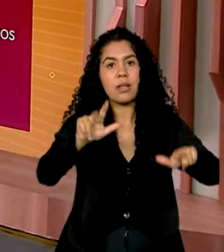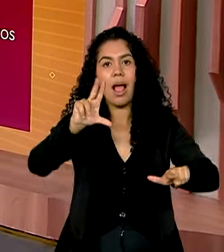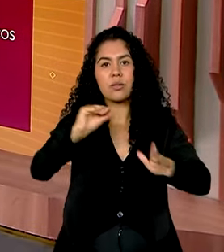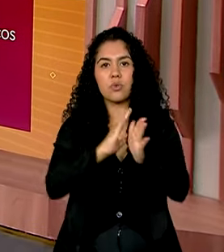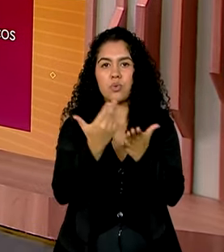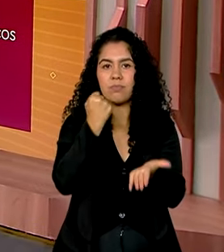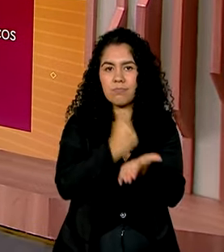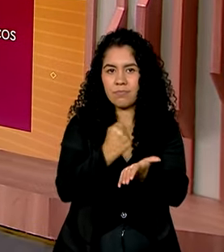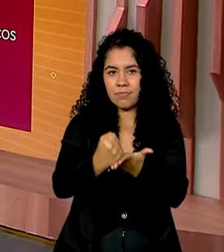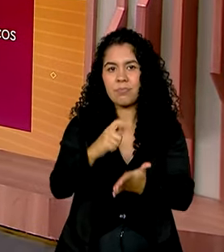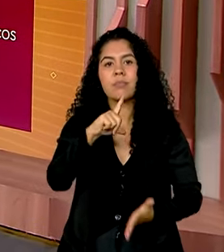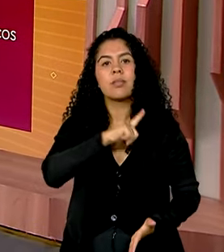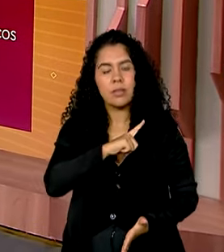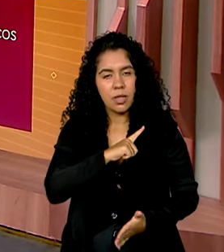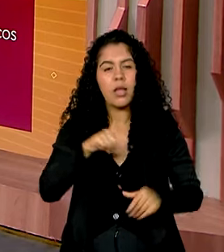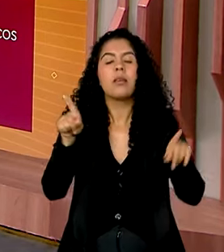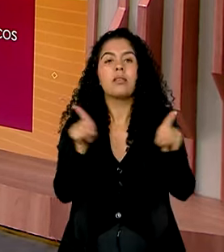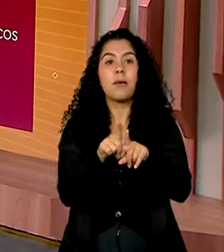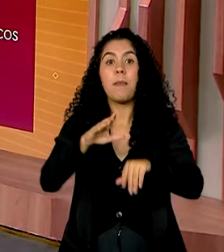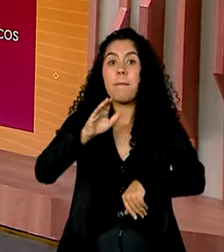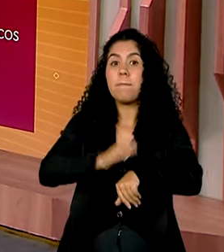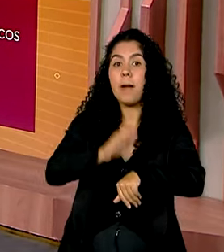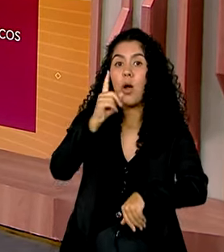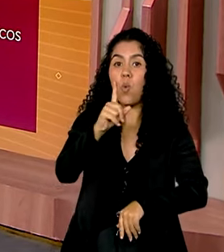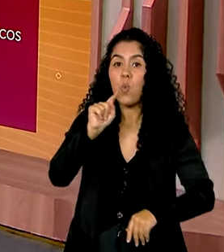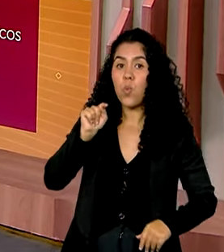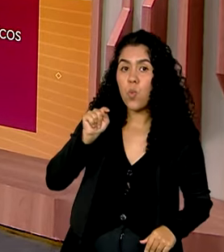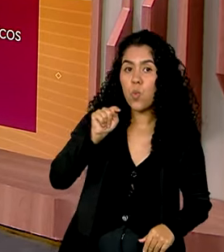assinada. Além disso, mais de 1.000